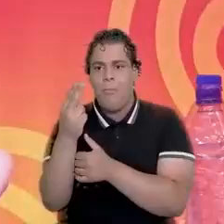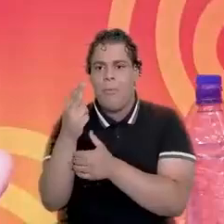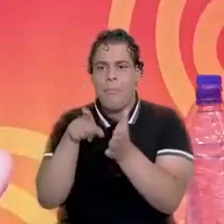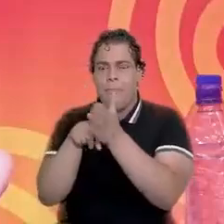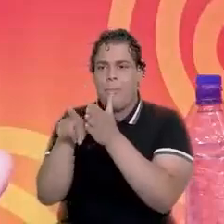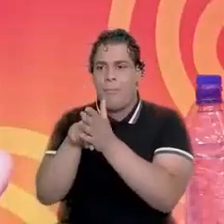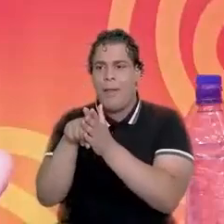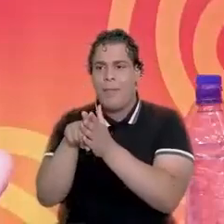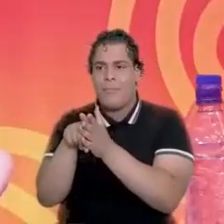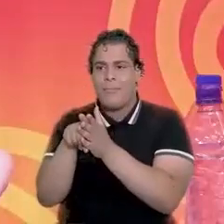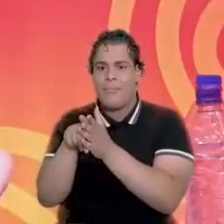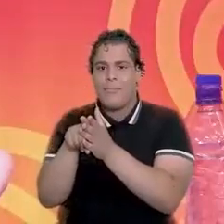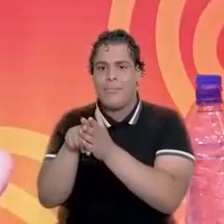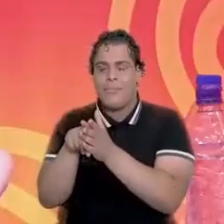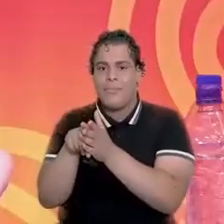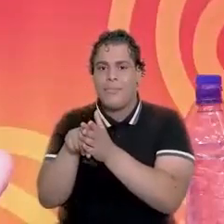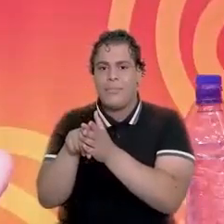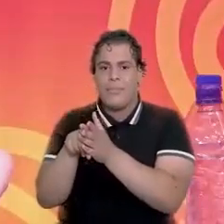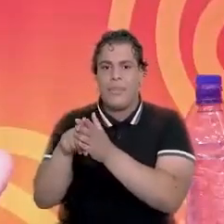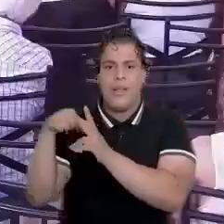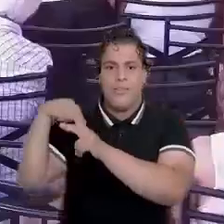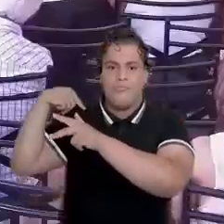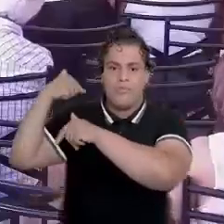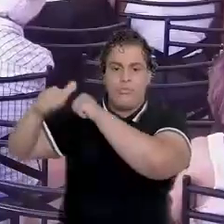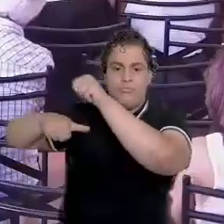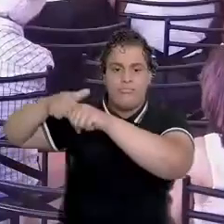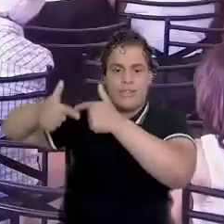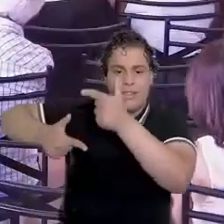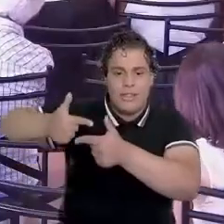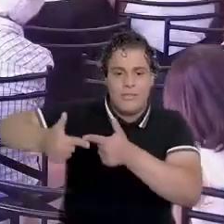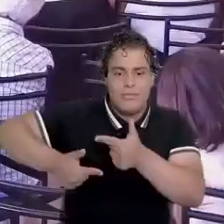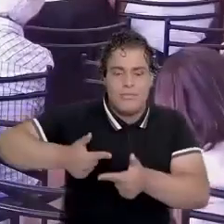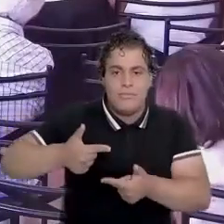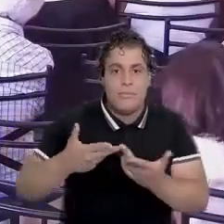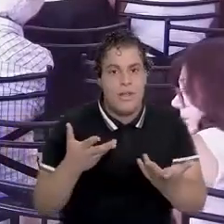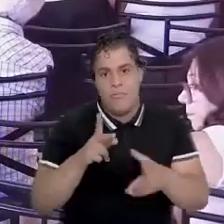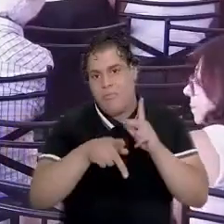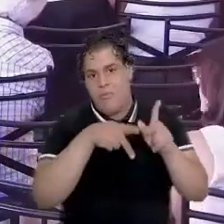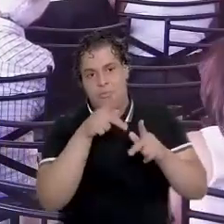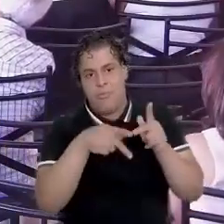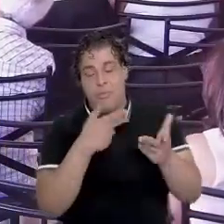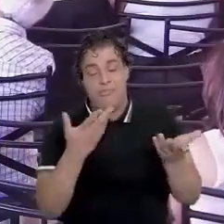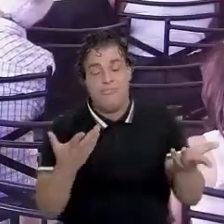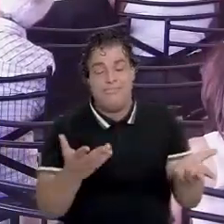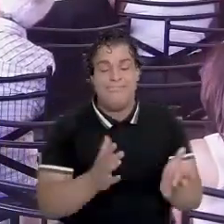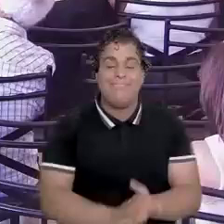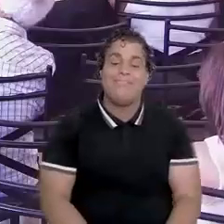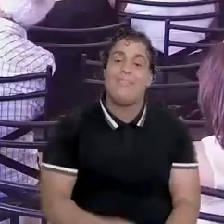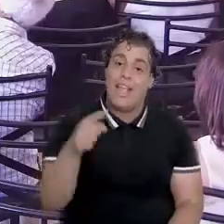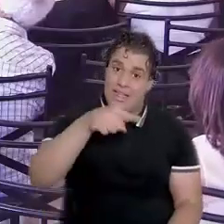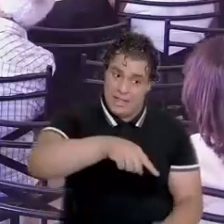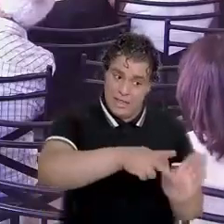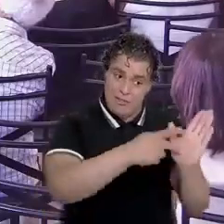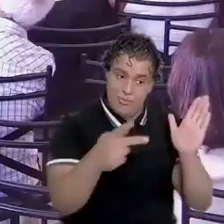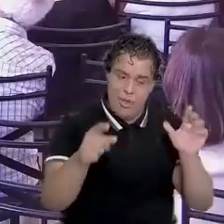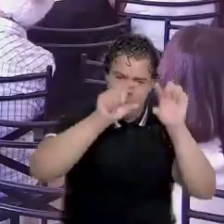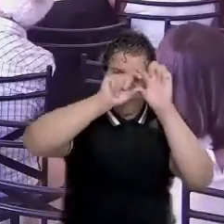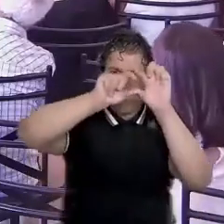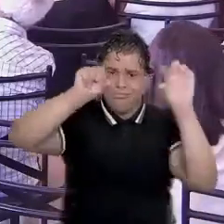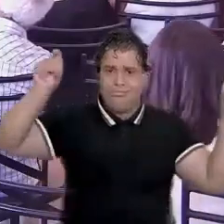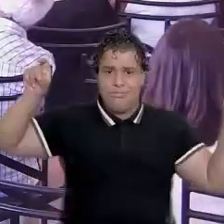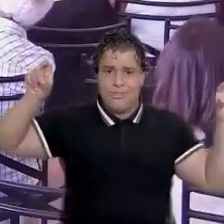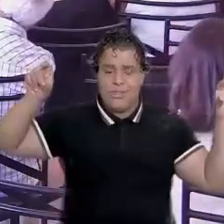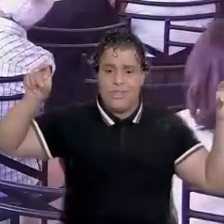própria herança da oralidade popular? Ou talvez uma outra coisa qualquer. Esse poema específico? O